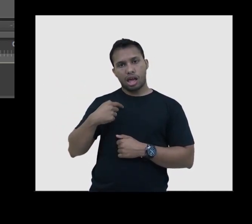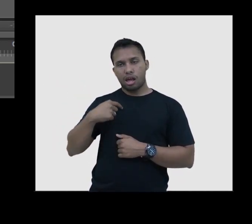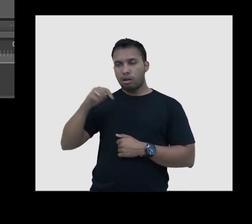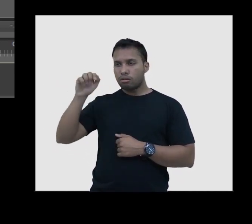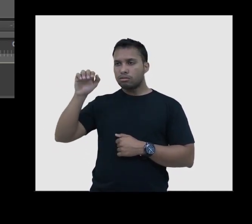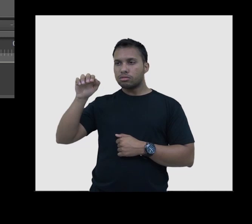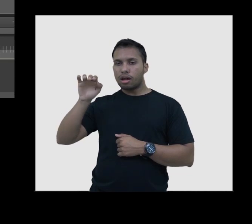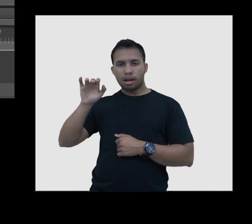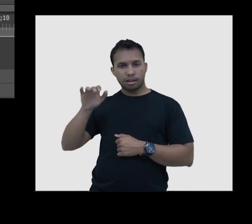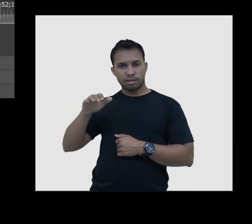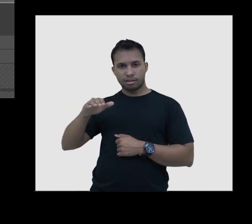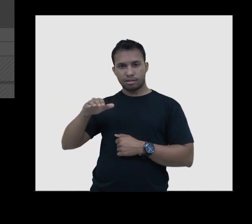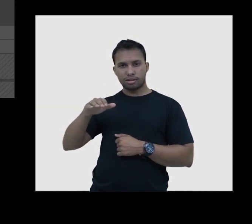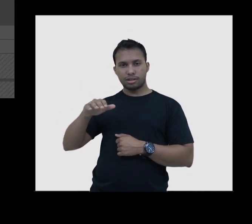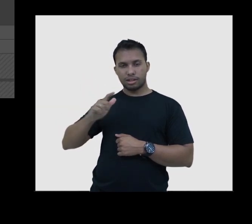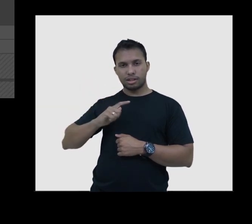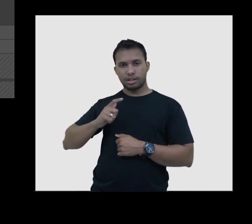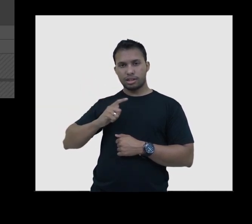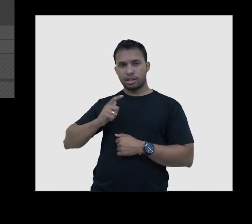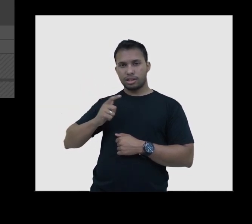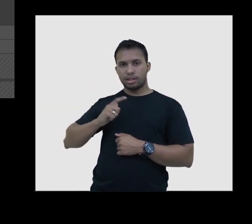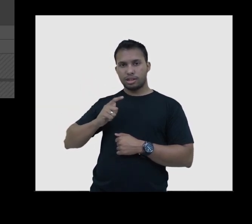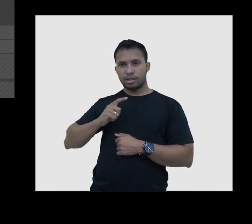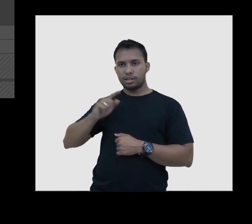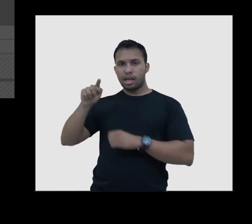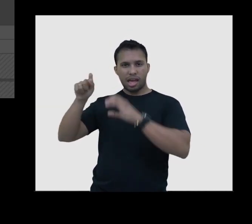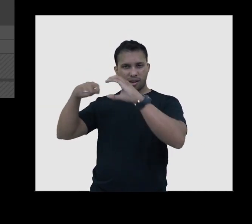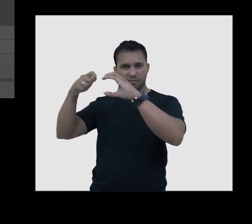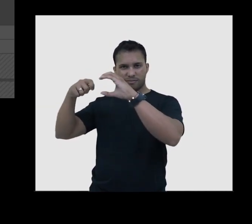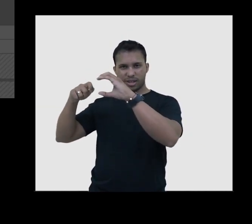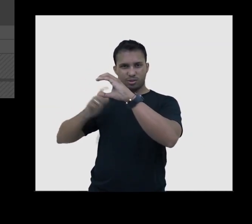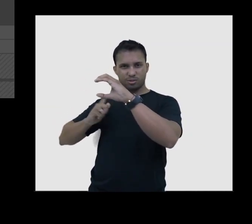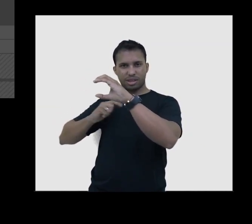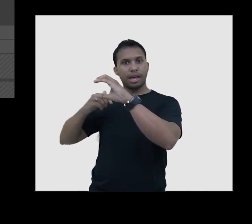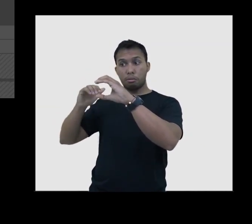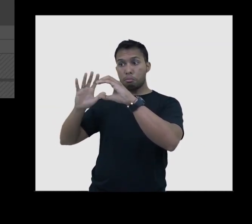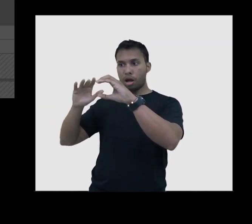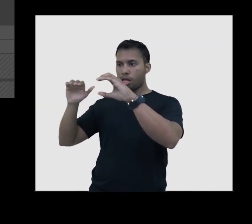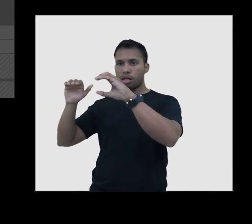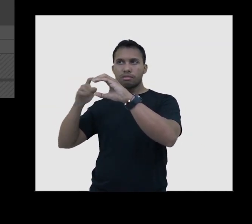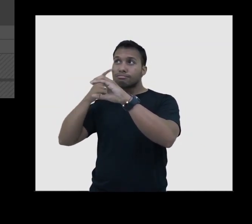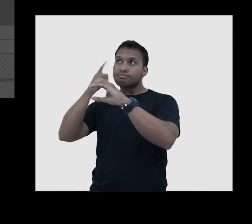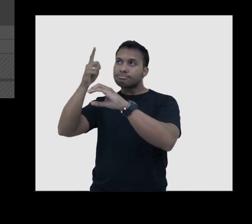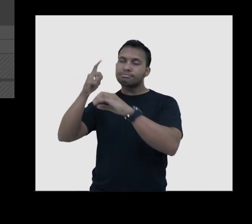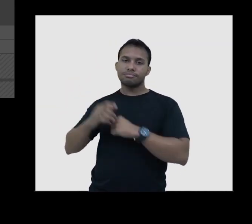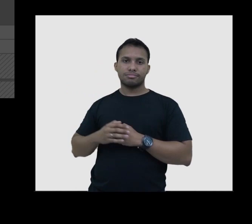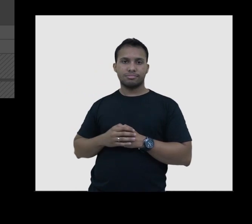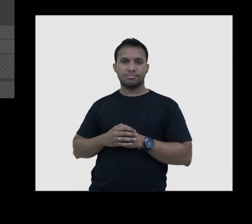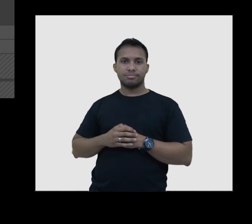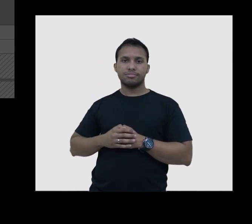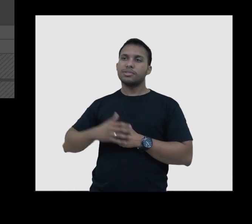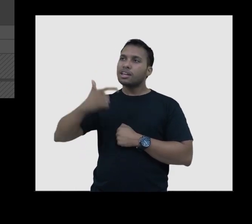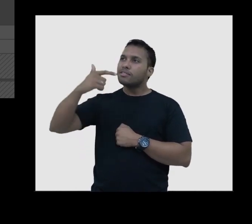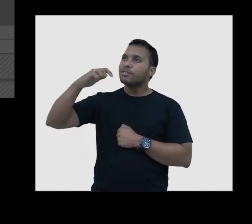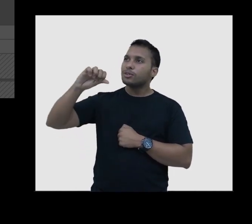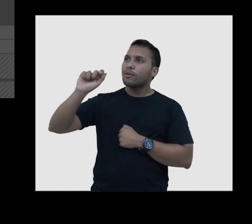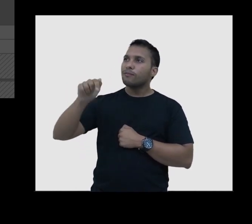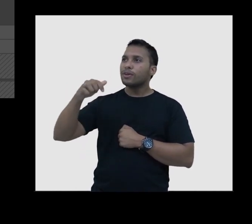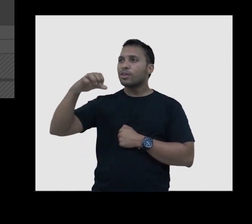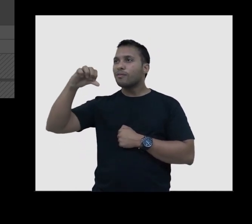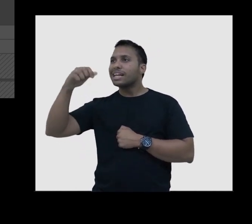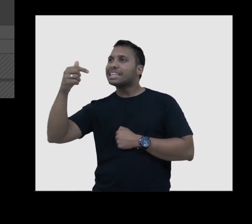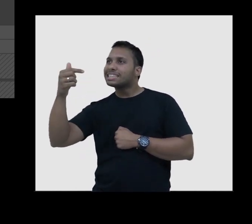1080. Eu vou descer mais um pouco aqui ainda, ó, na barra de rolagemzinha aqui da aba Vídeo. A gente vê aqui,